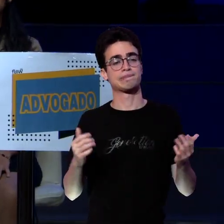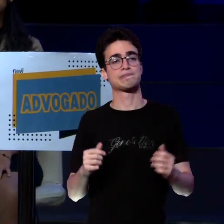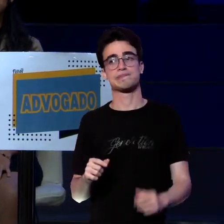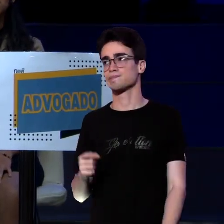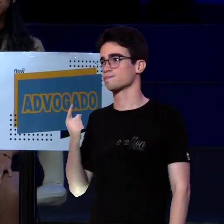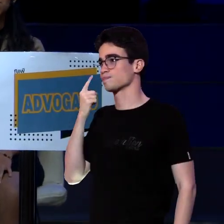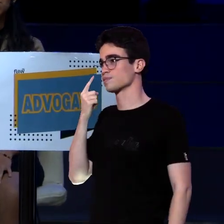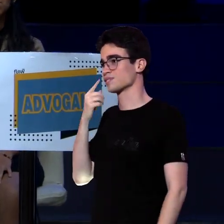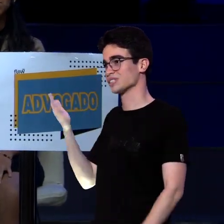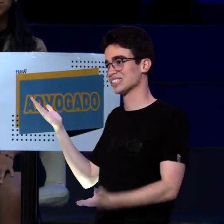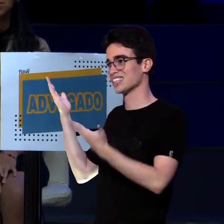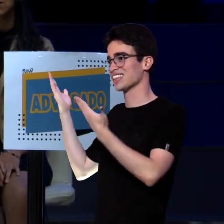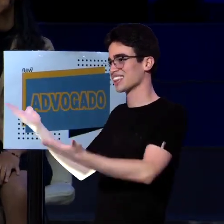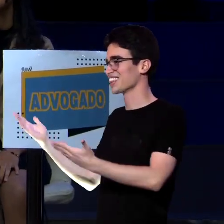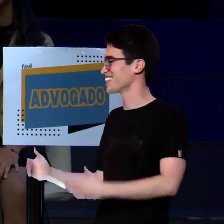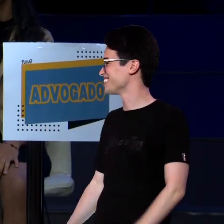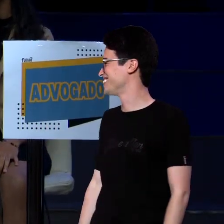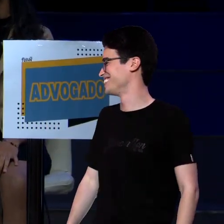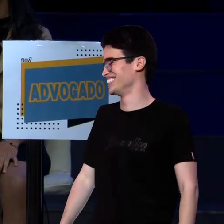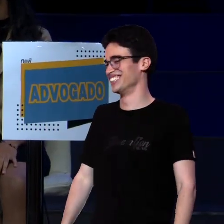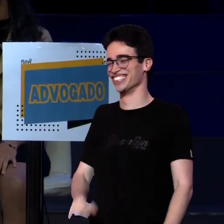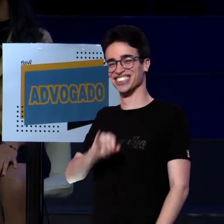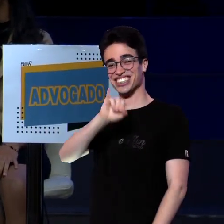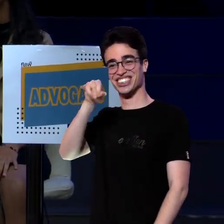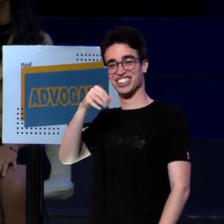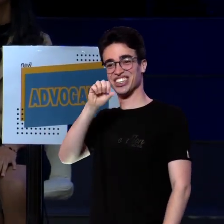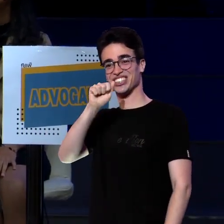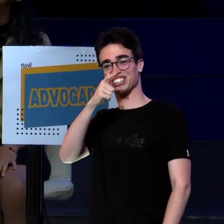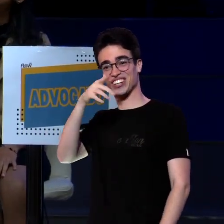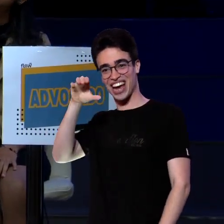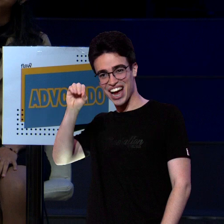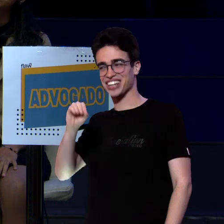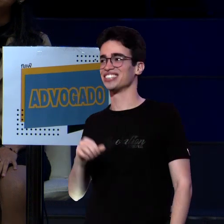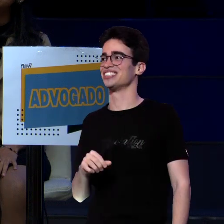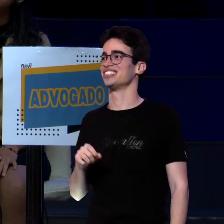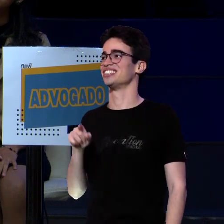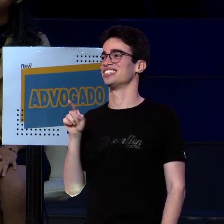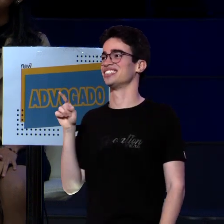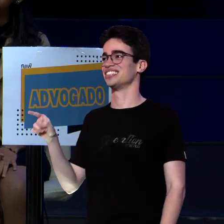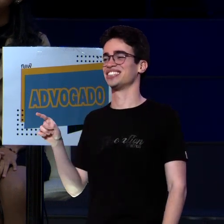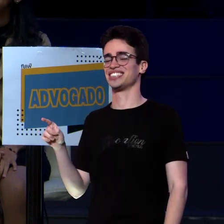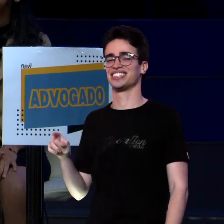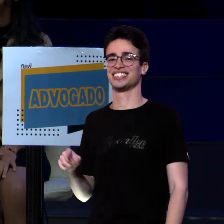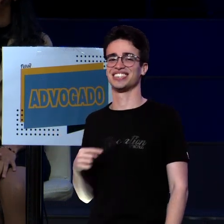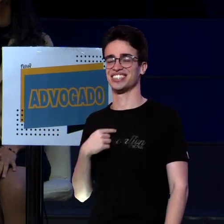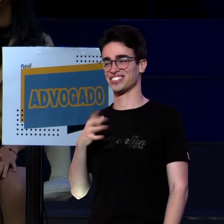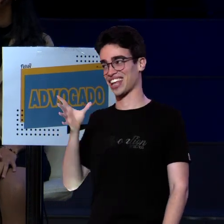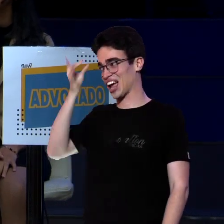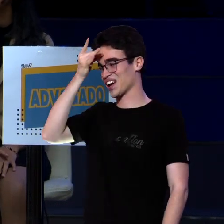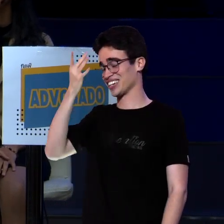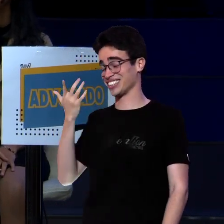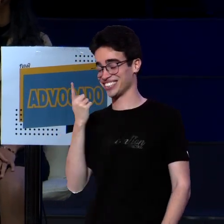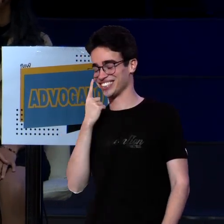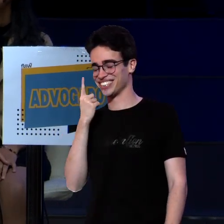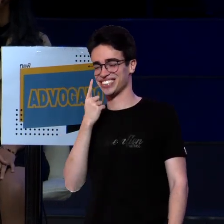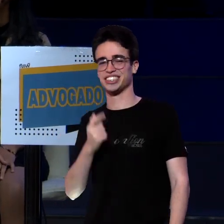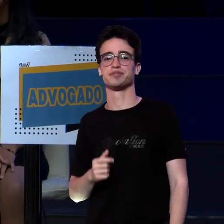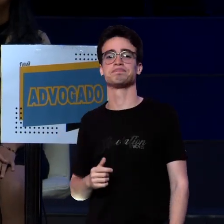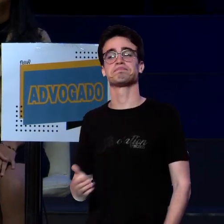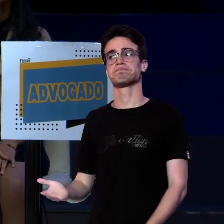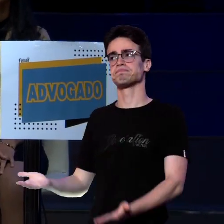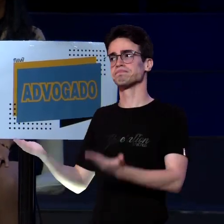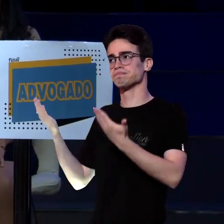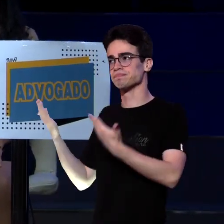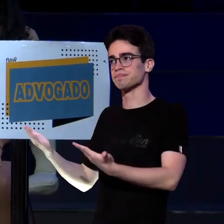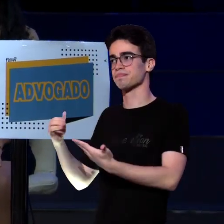cara aqui, como é teu nome mesmo? João Gustavo. João Gustavo, até o fim eu decoro, ou esqueço todas as vezes. O nosso